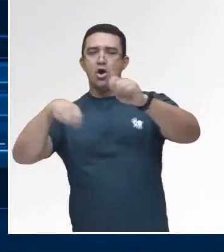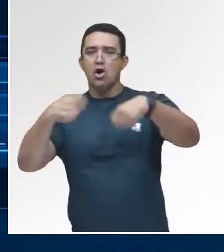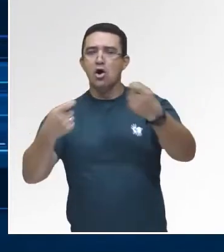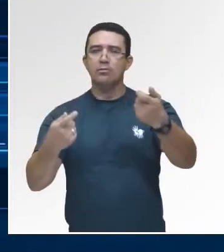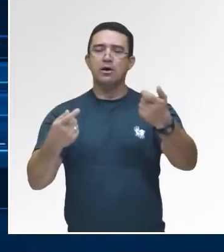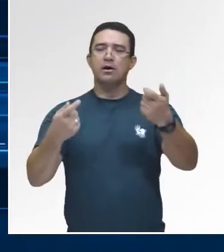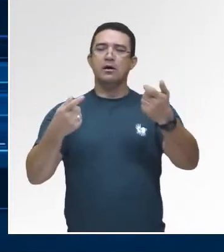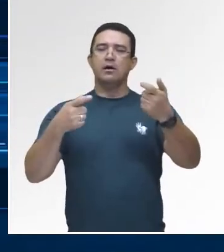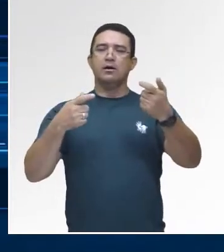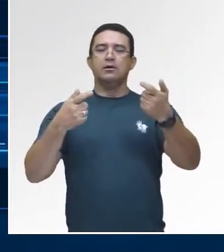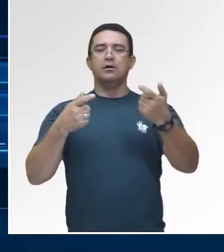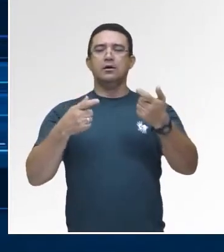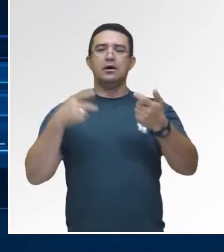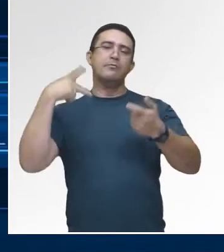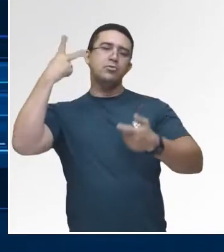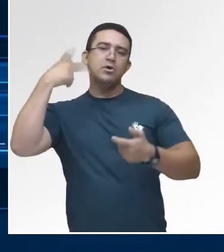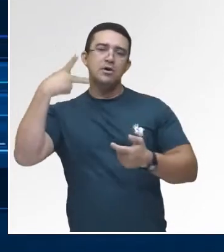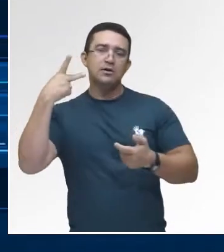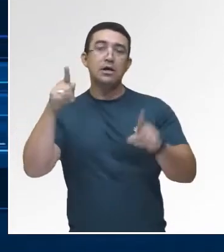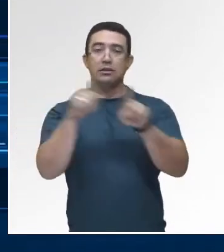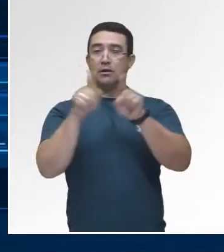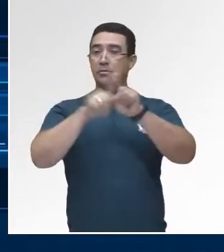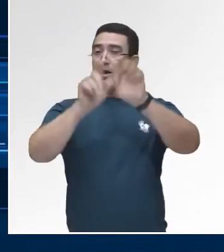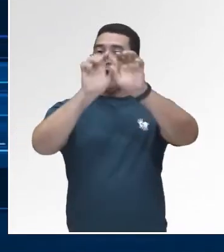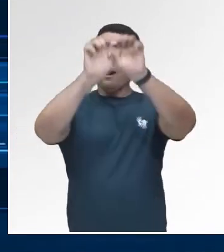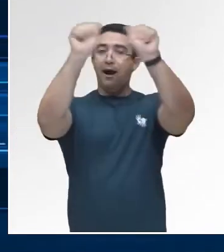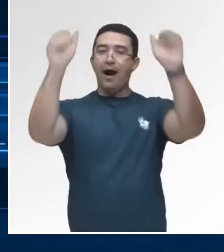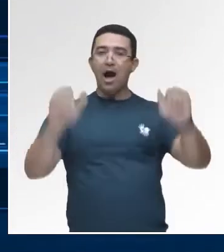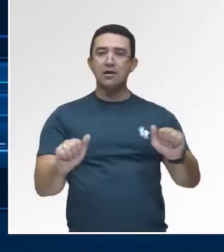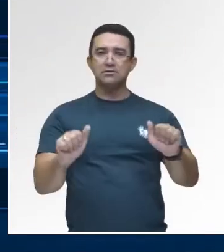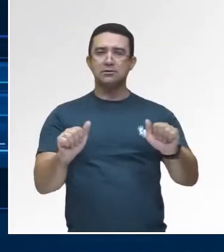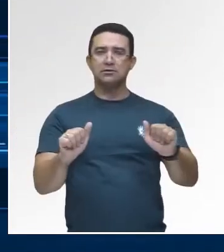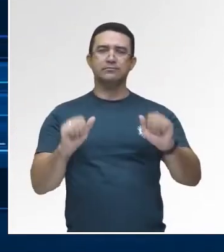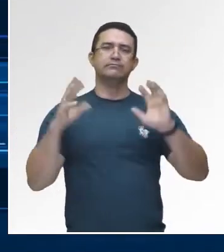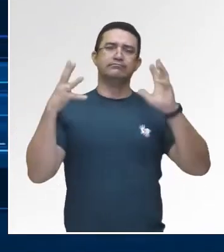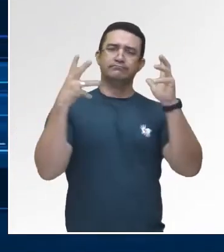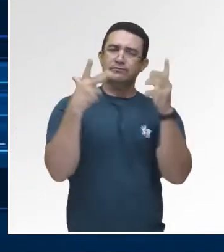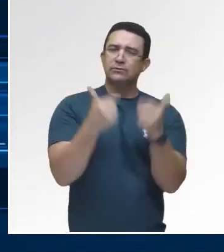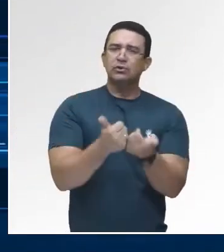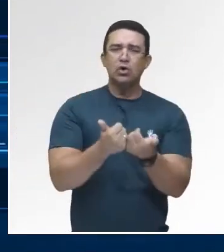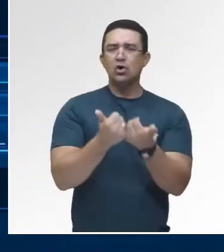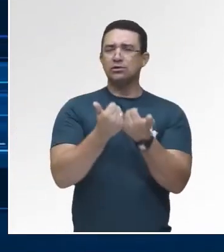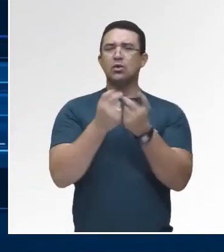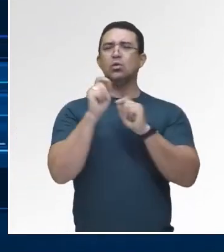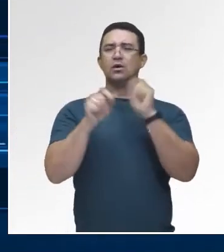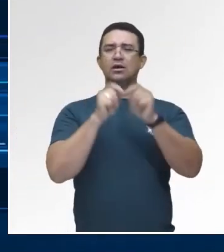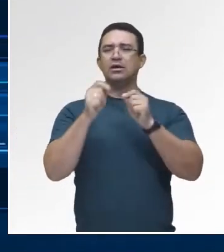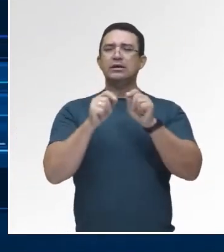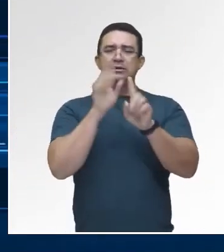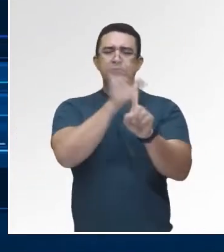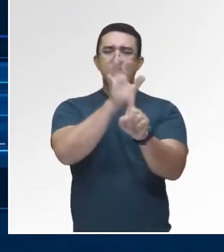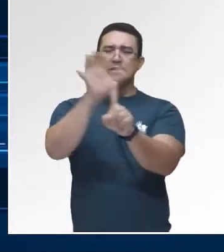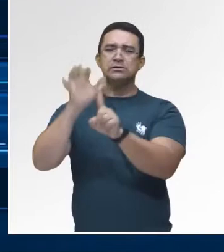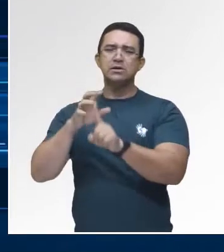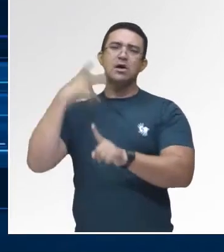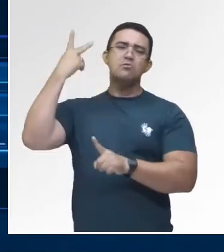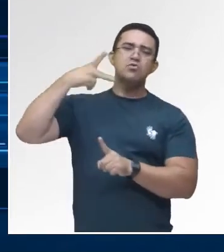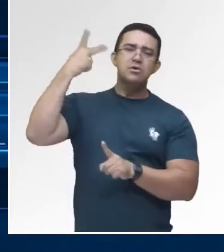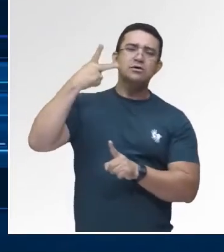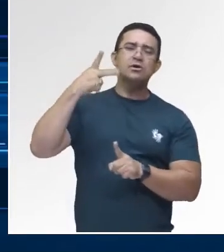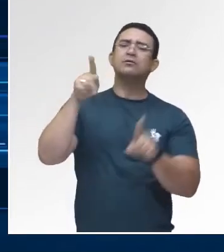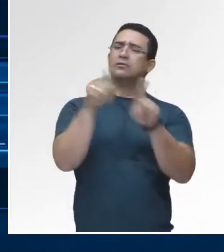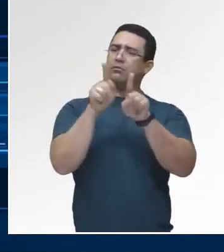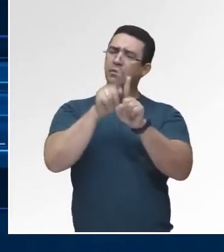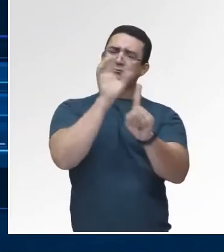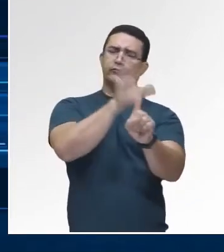na economia e nas artes também, porque toda essa efervescência política e social vai influenciar no pensamento